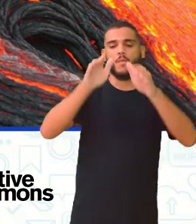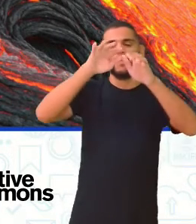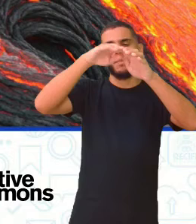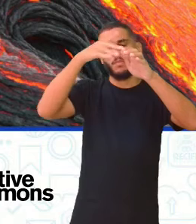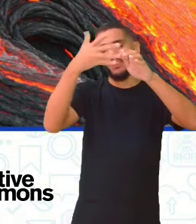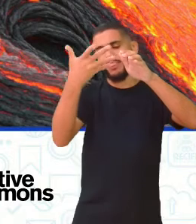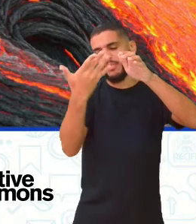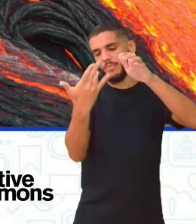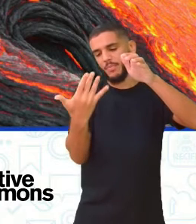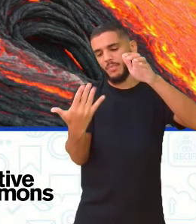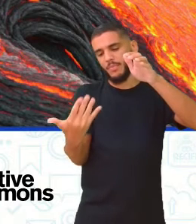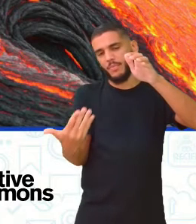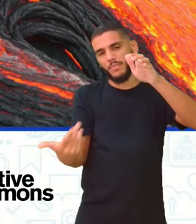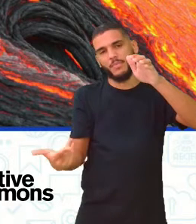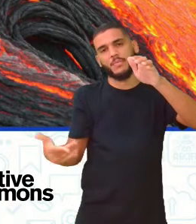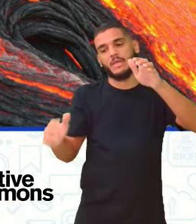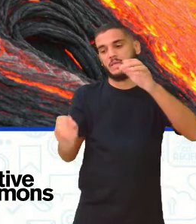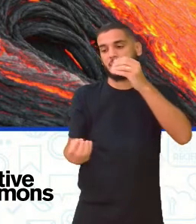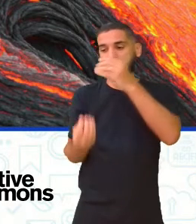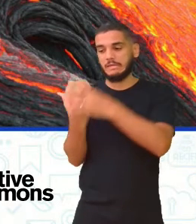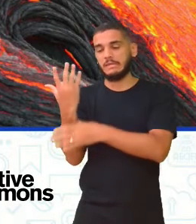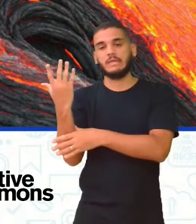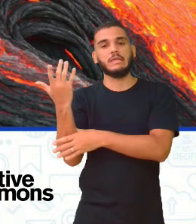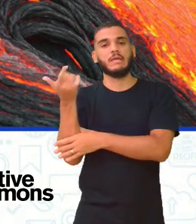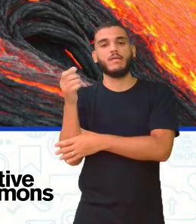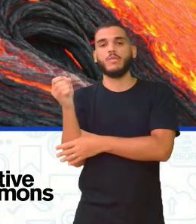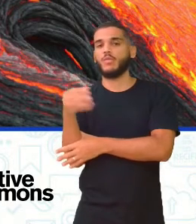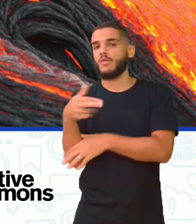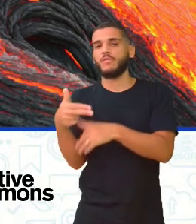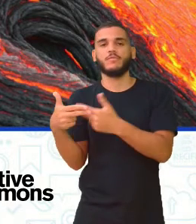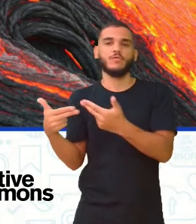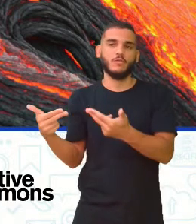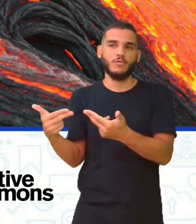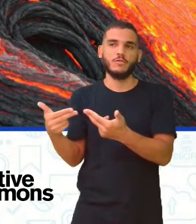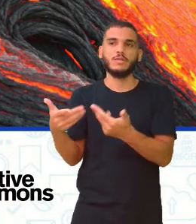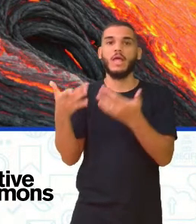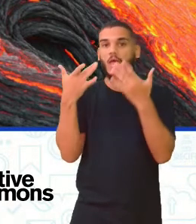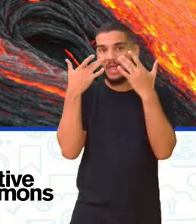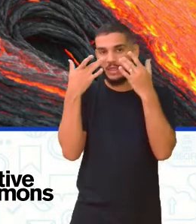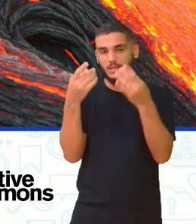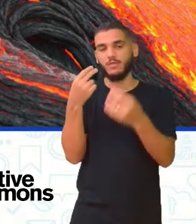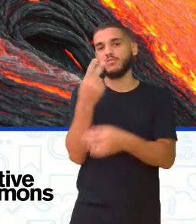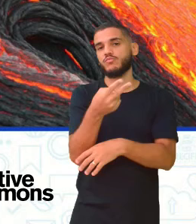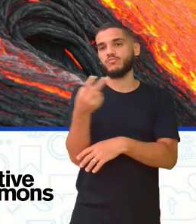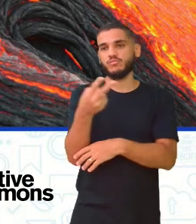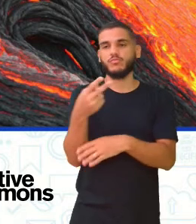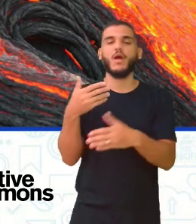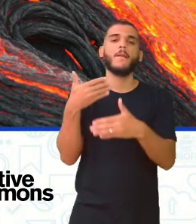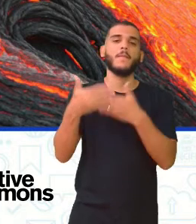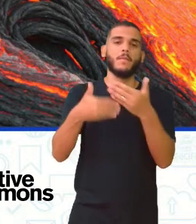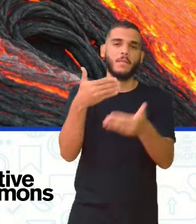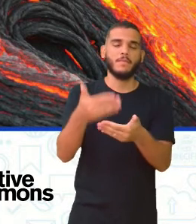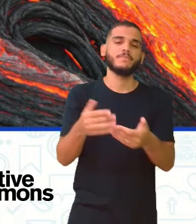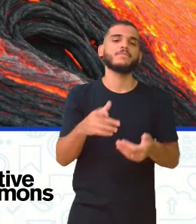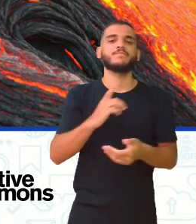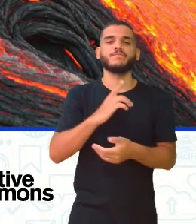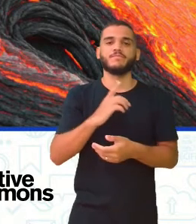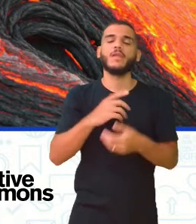cria outras áreas, né? Então fica ligado aí nesses dois processos. Pronto. Tem as formas